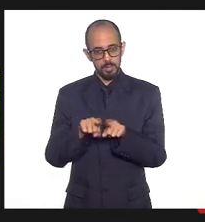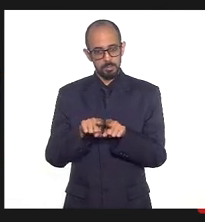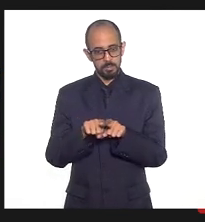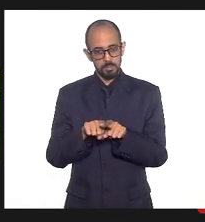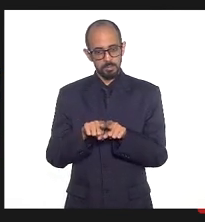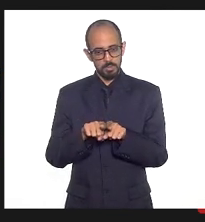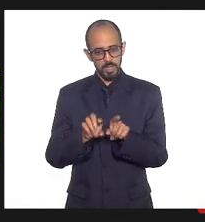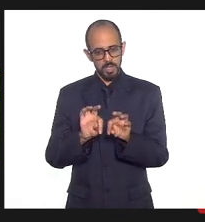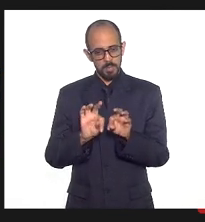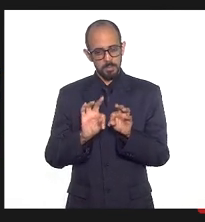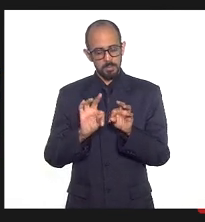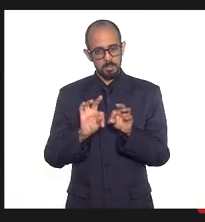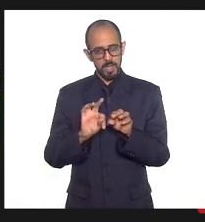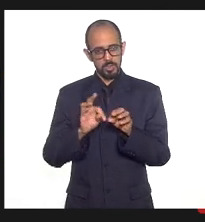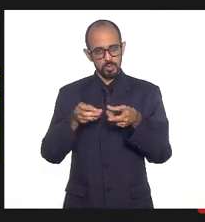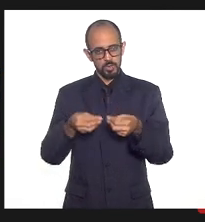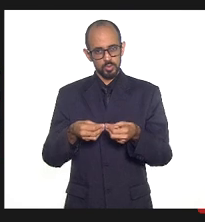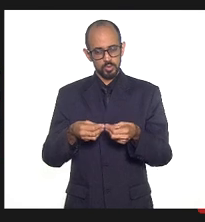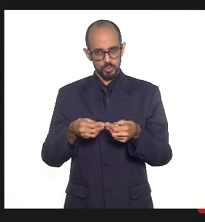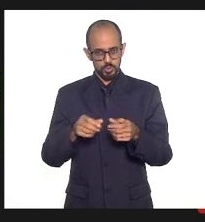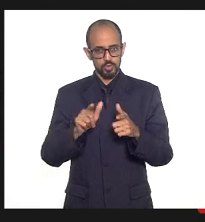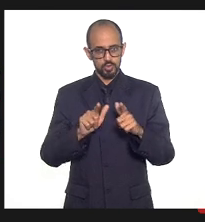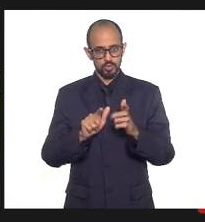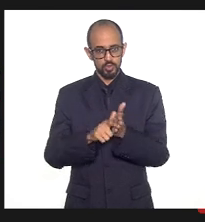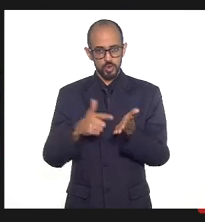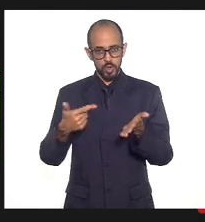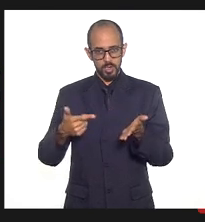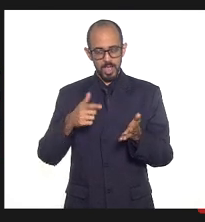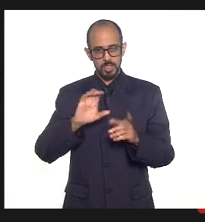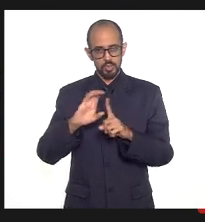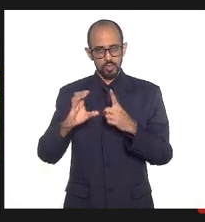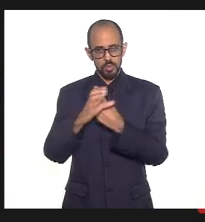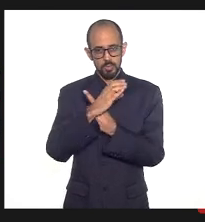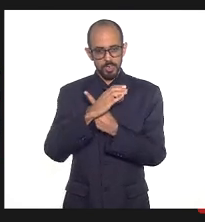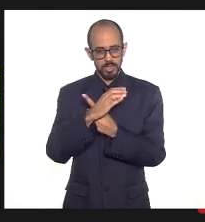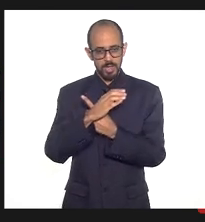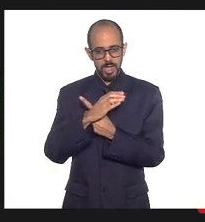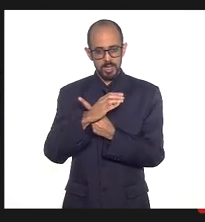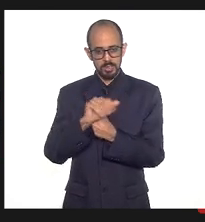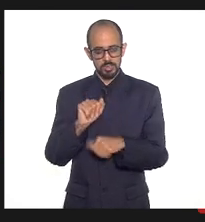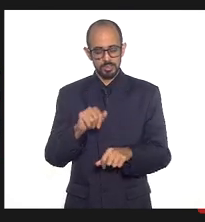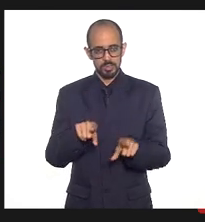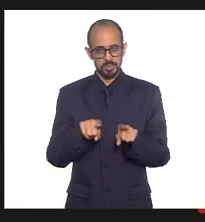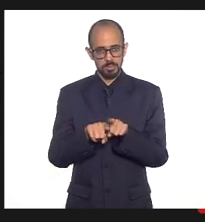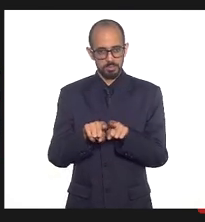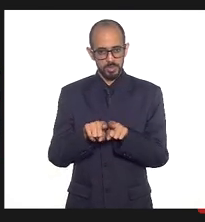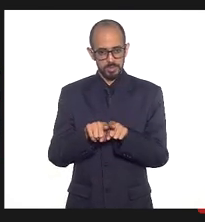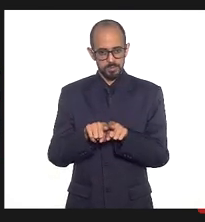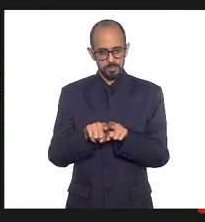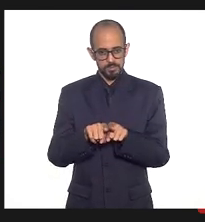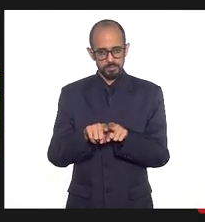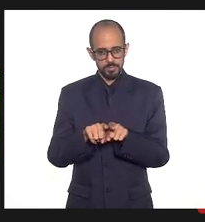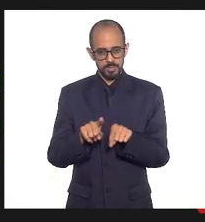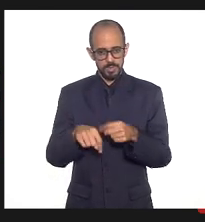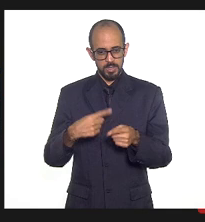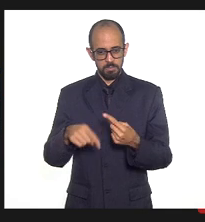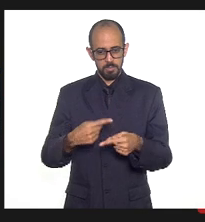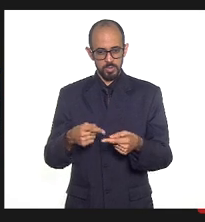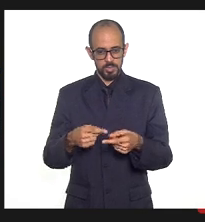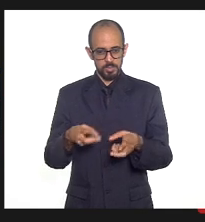para os portais eletrônicos, jornais de comunidade, rádio comunitária, que depois a gente